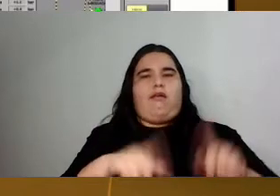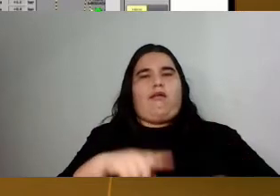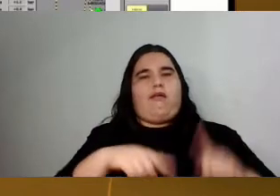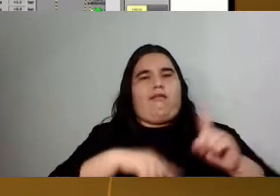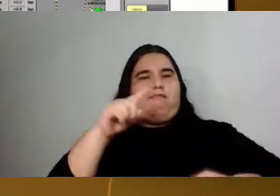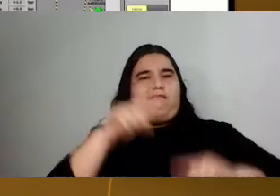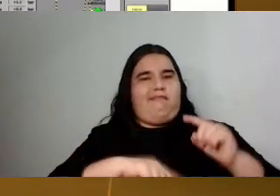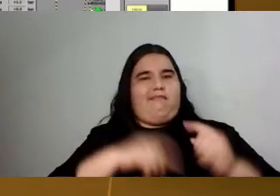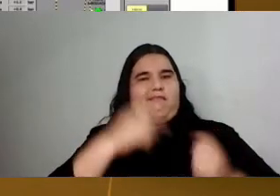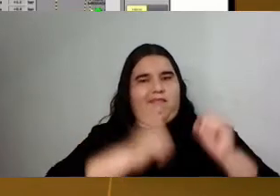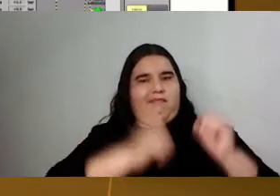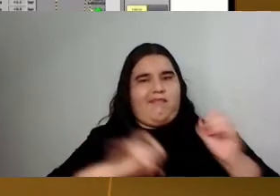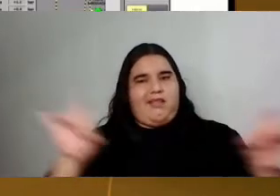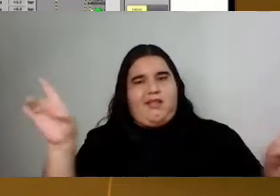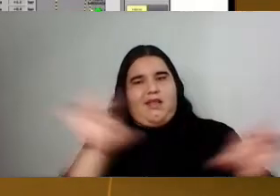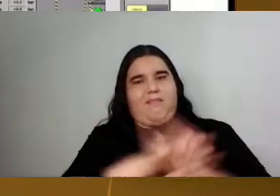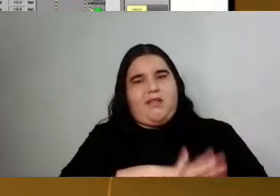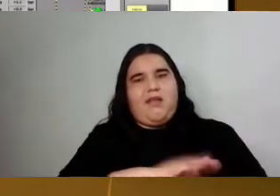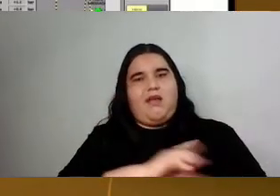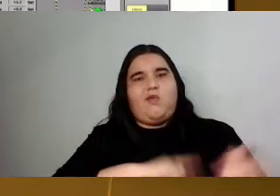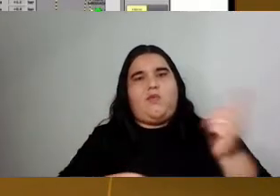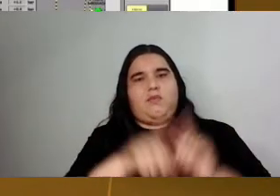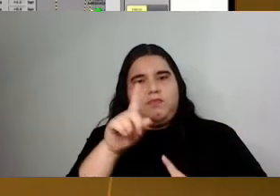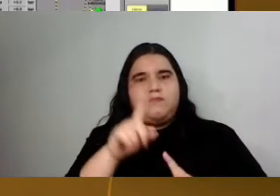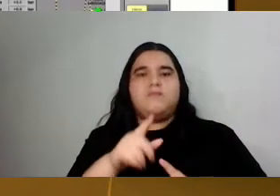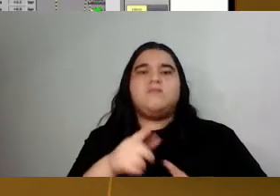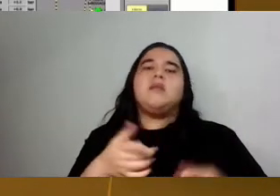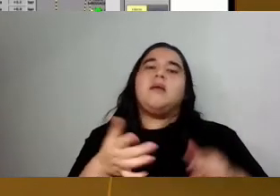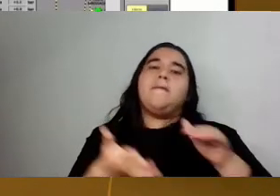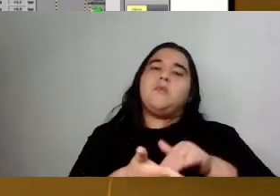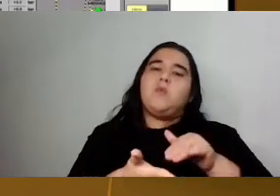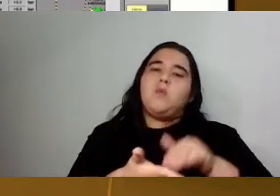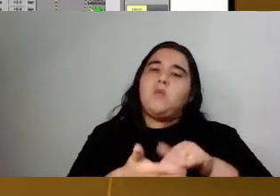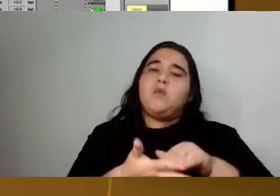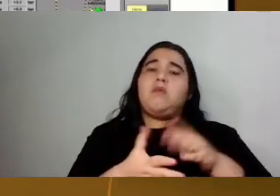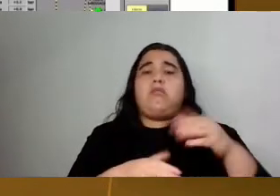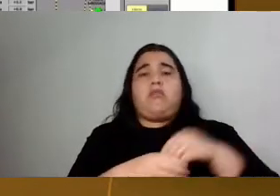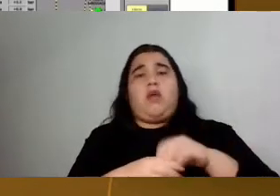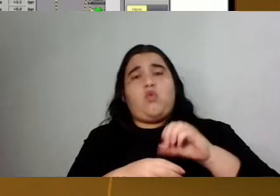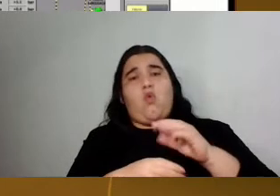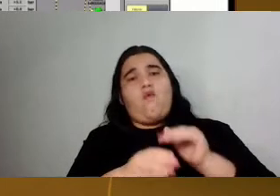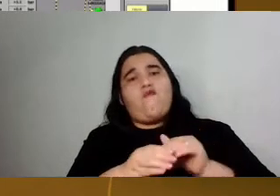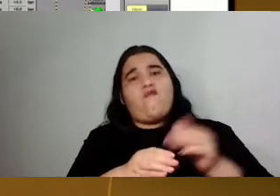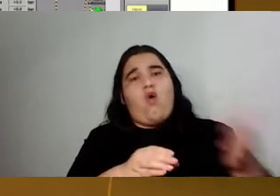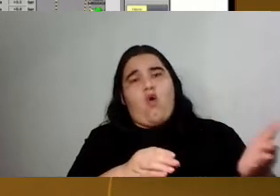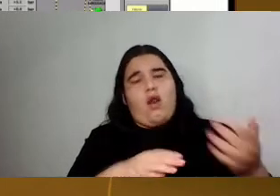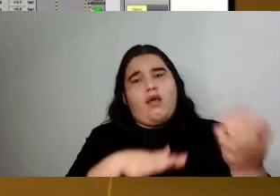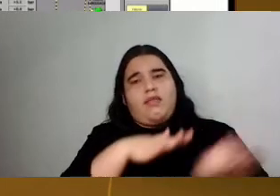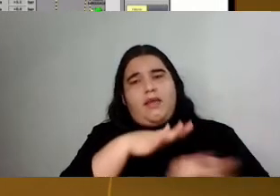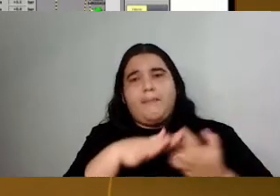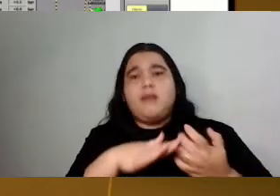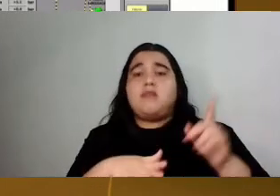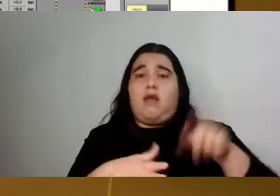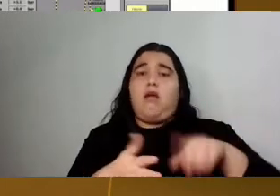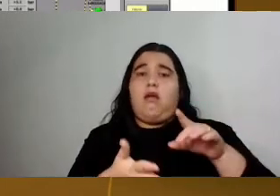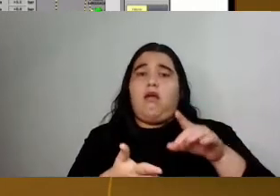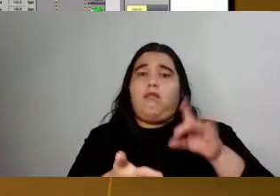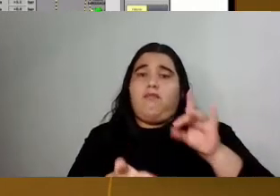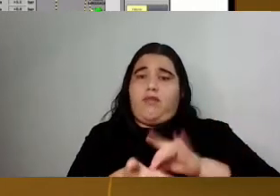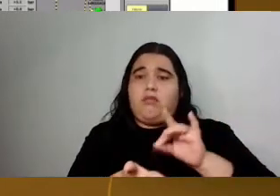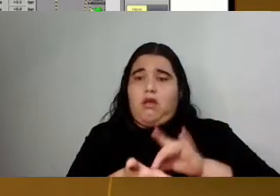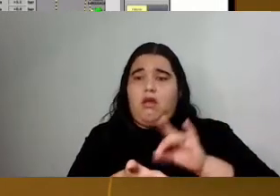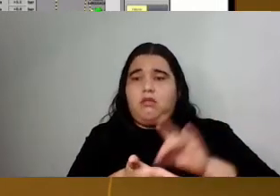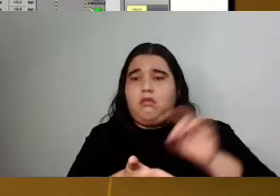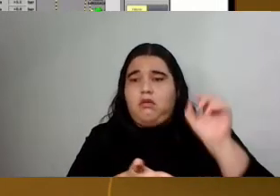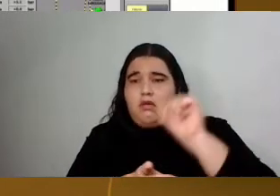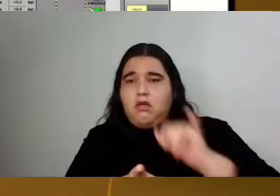E por último, esse mesmo comando aqui, estando dentro ou fora da empresa, nós podemos aqui também a imagem real